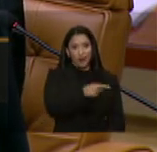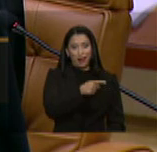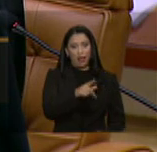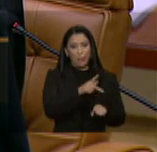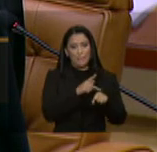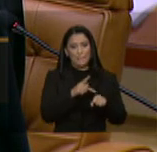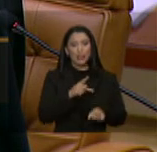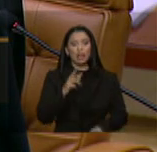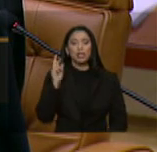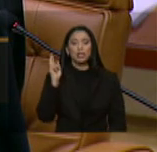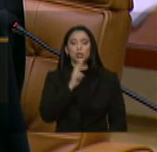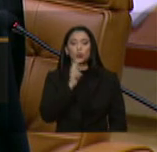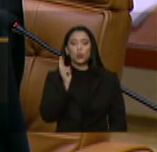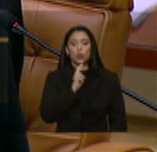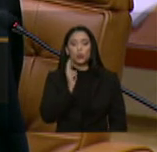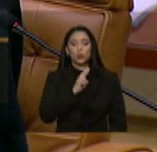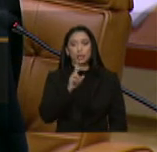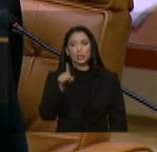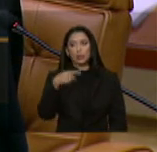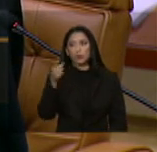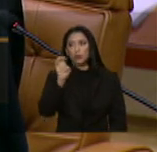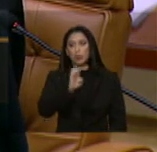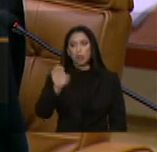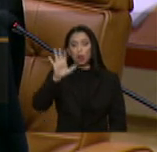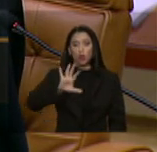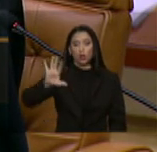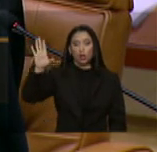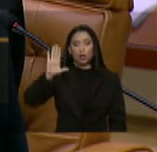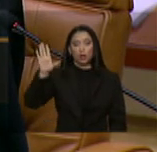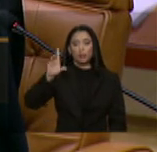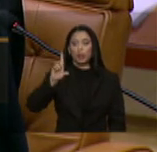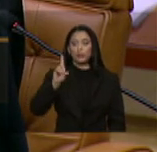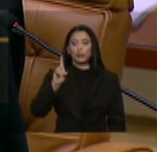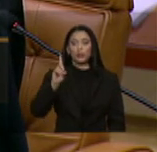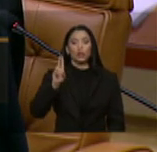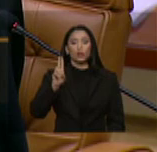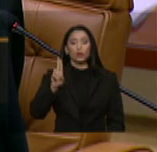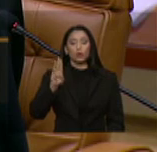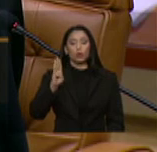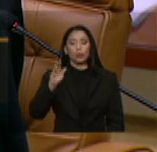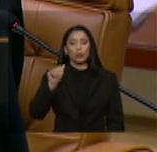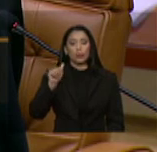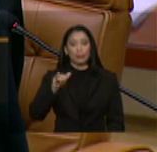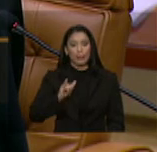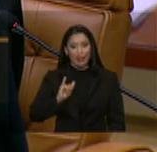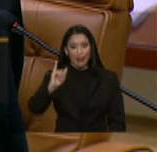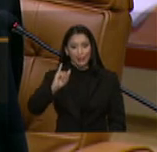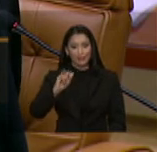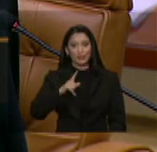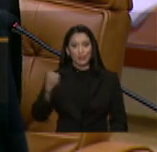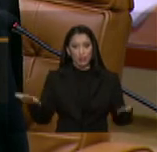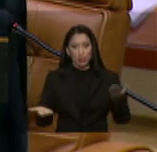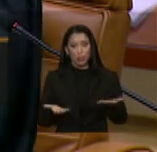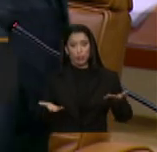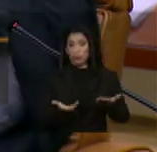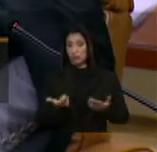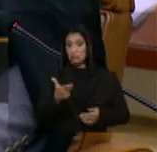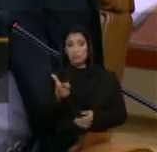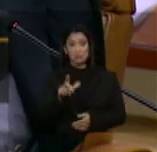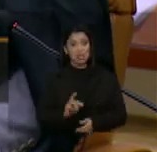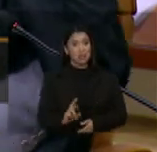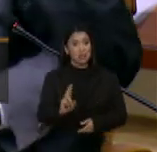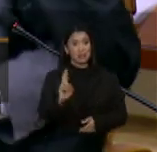migrou e para Europa hoje é em Dubai a sede e até então não tinham